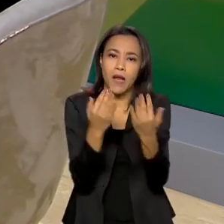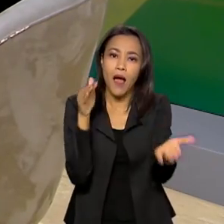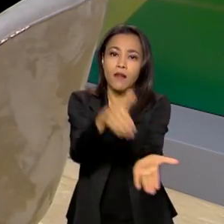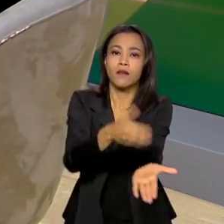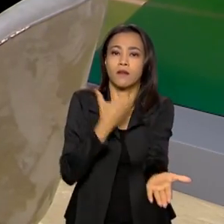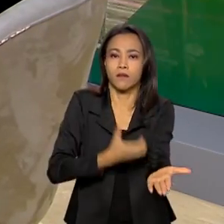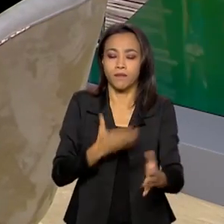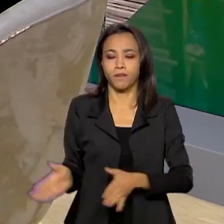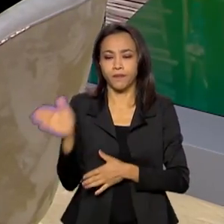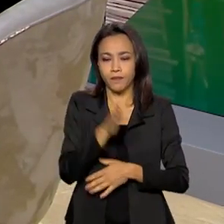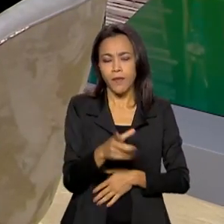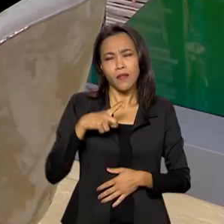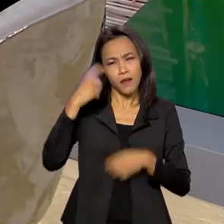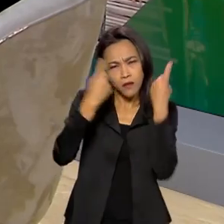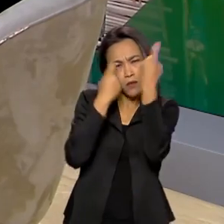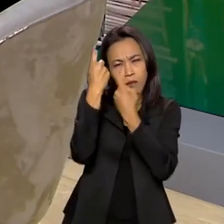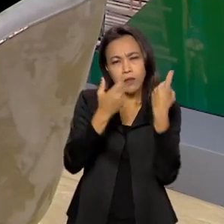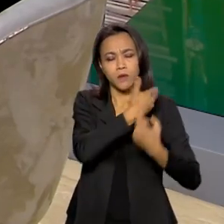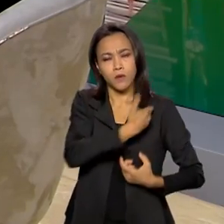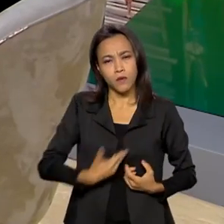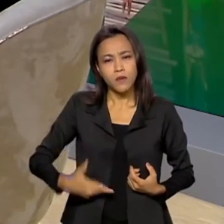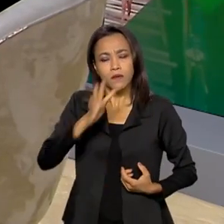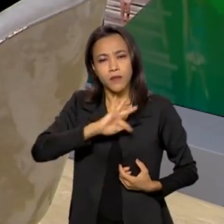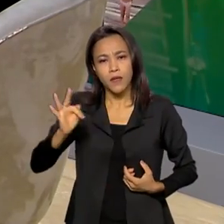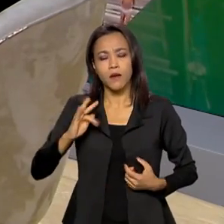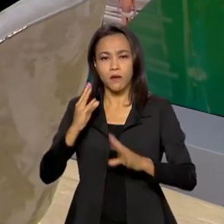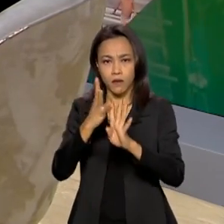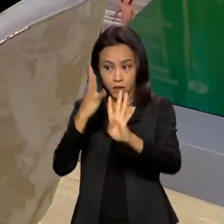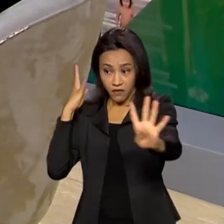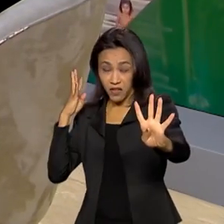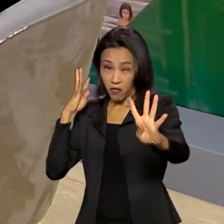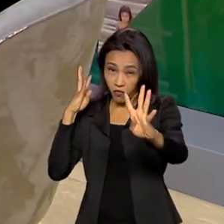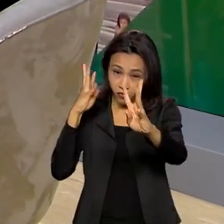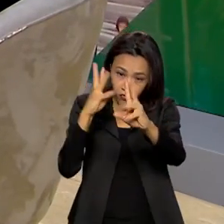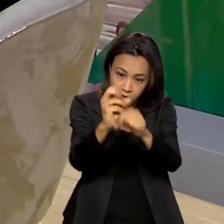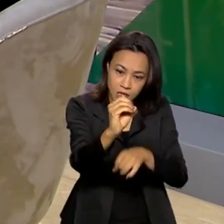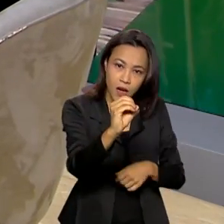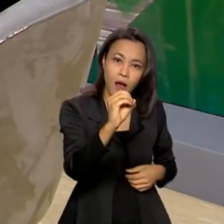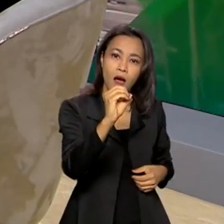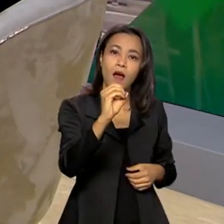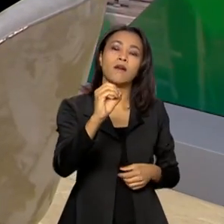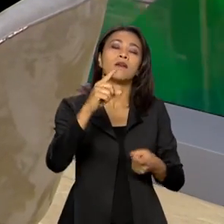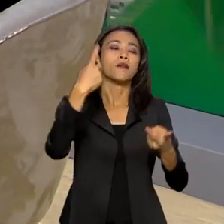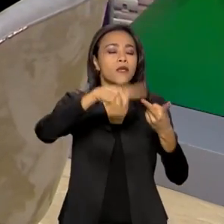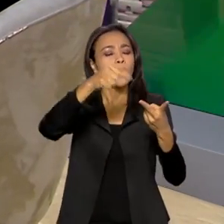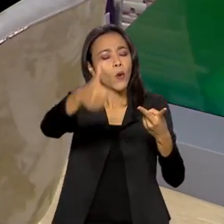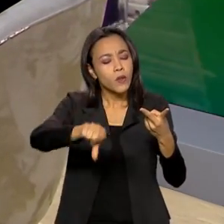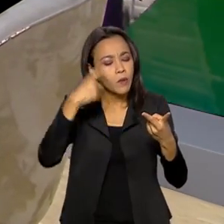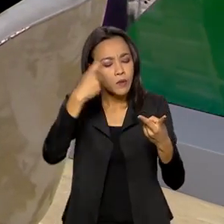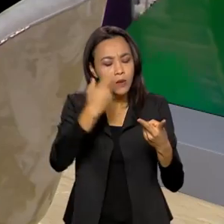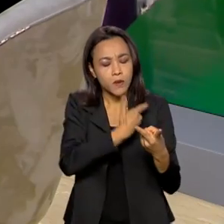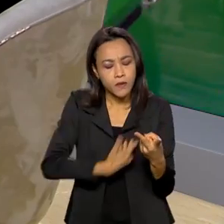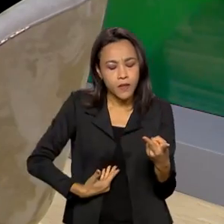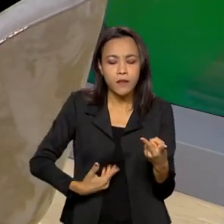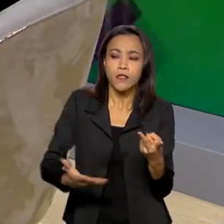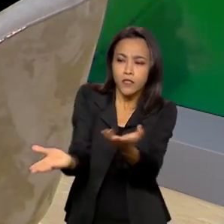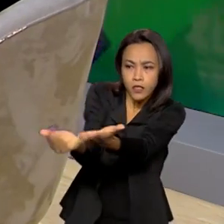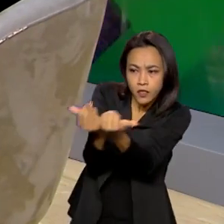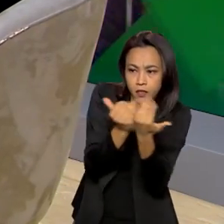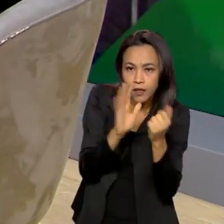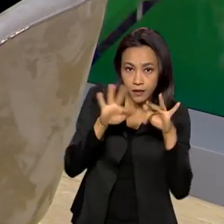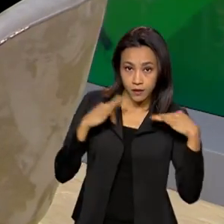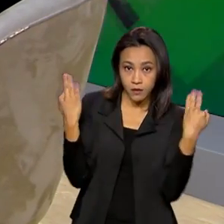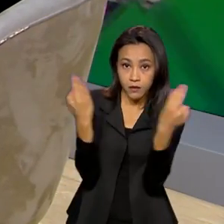preocupação e do Governo Federal em zerar a fila eh do auxílio Brasil trazer essas famílias para eh o